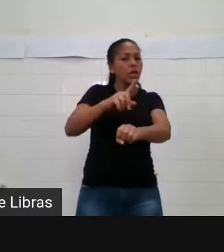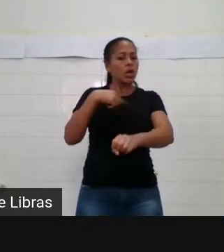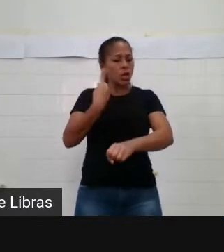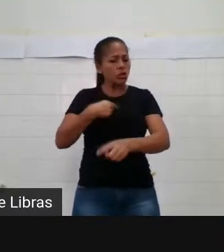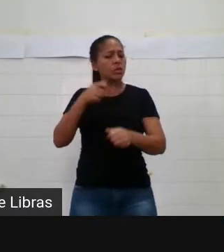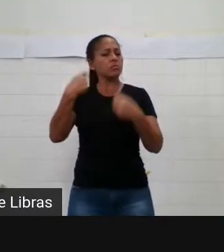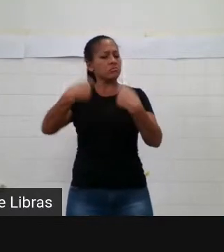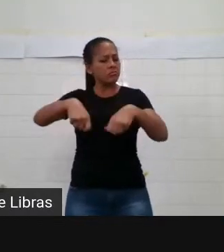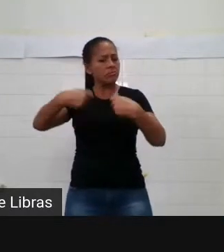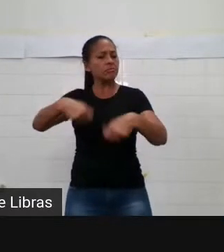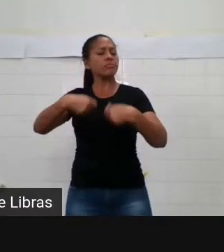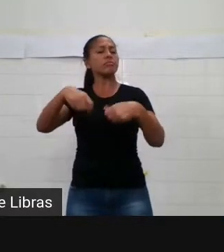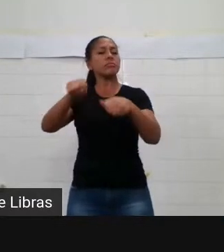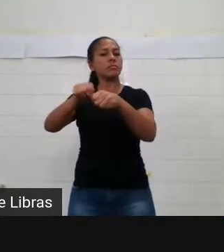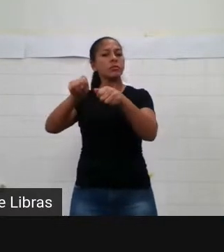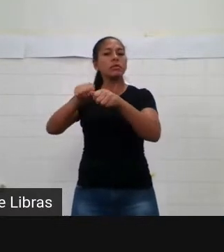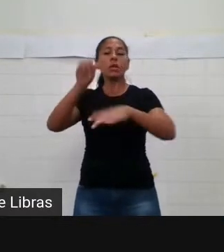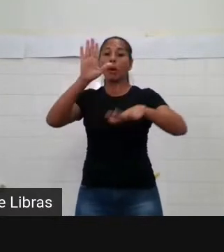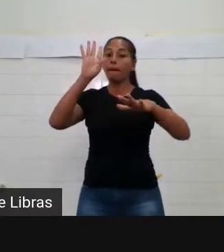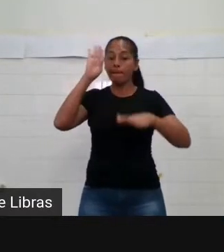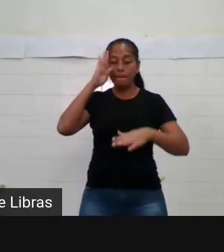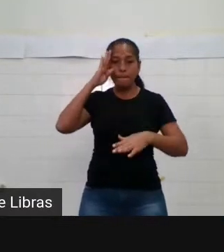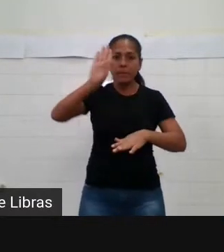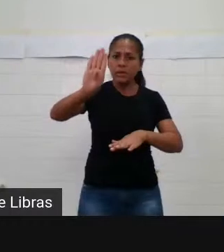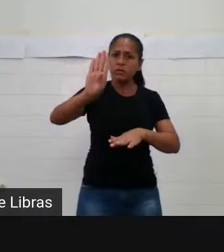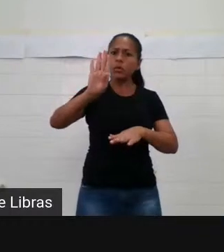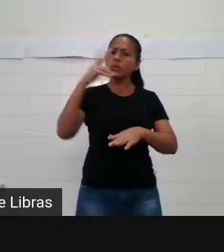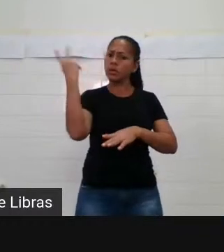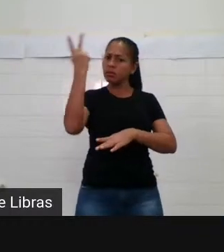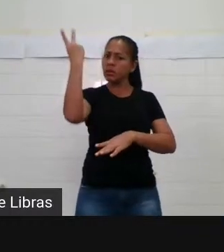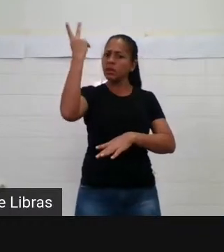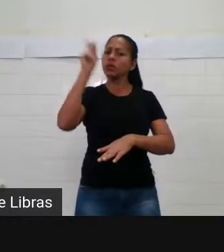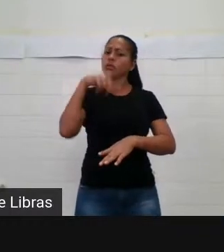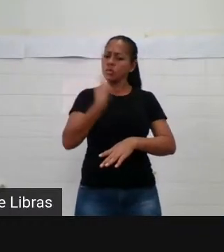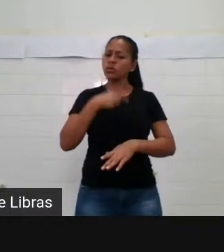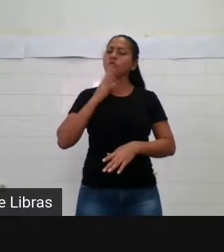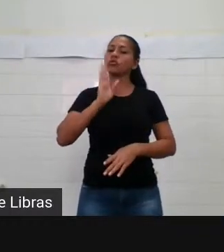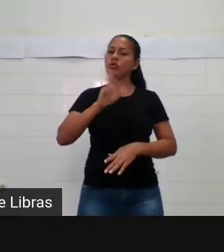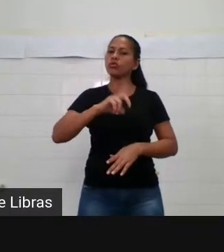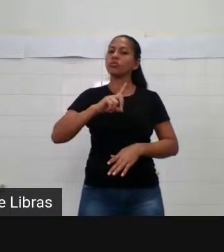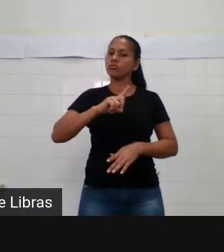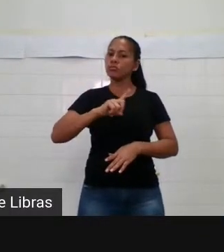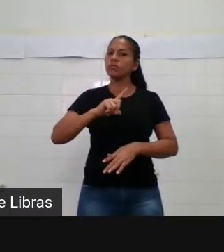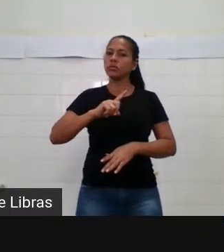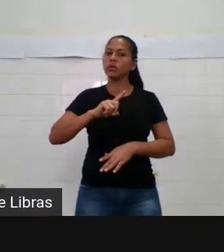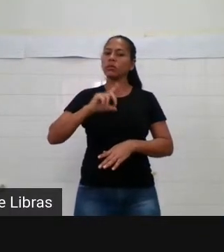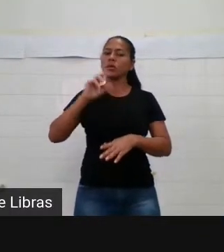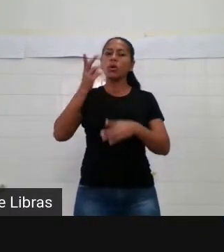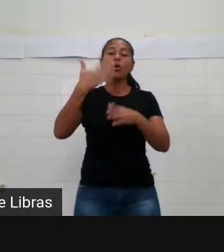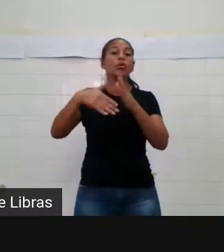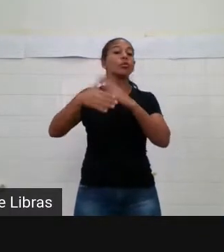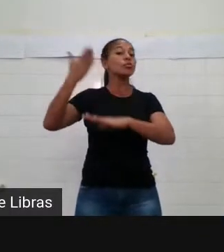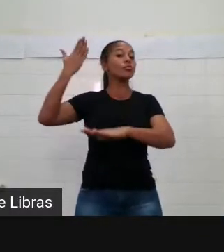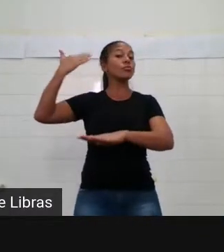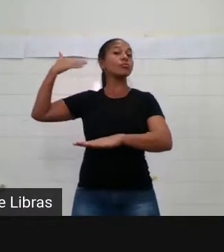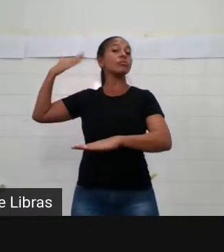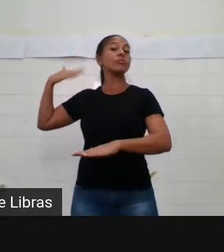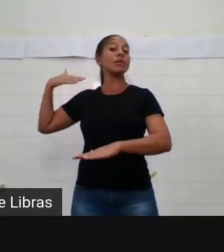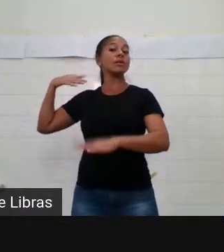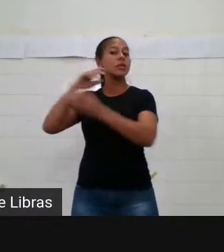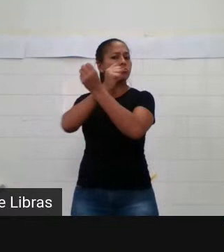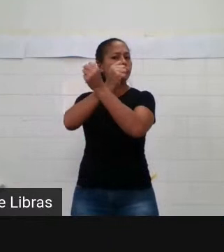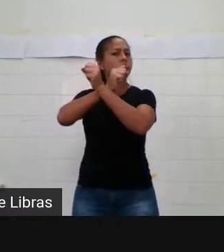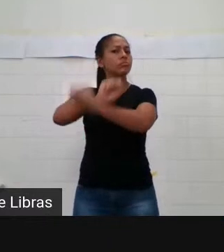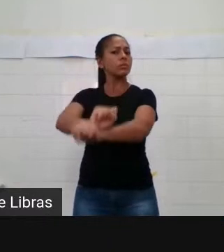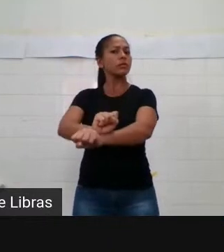negro, e principalmente pela história que nós temos, da nossa, ao nosso passado, de escravidão,